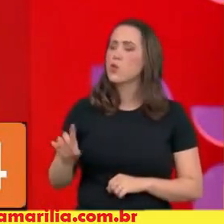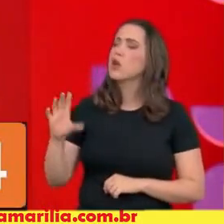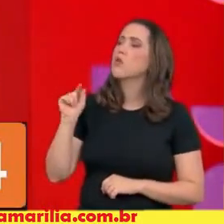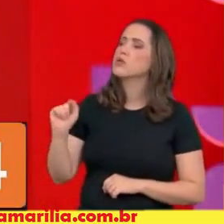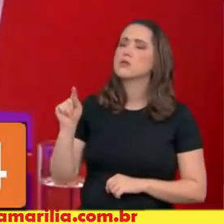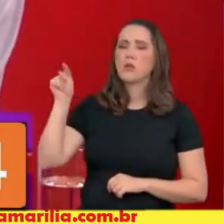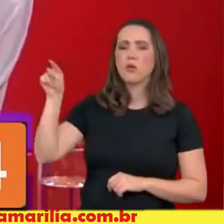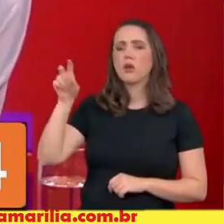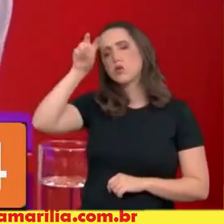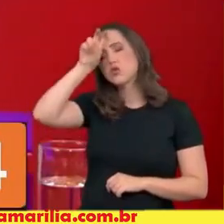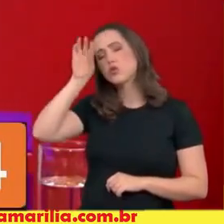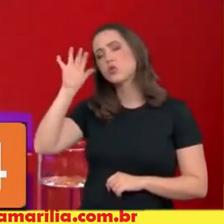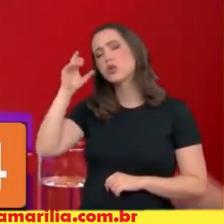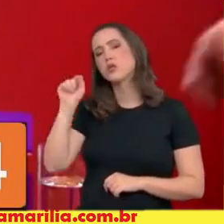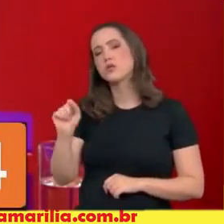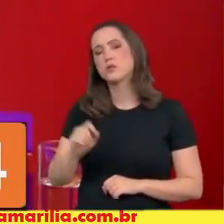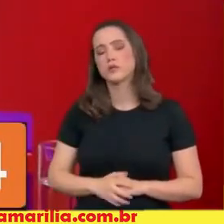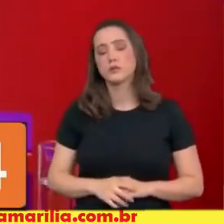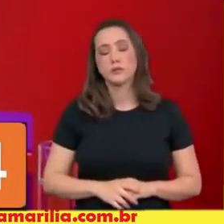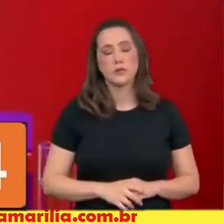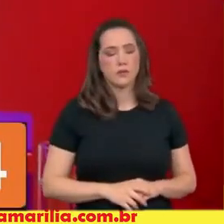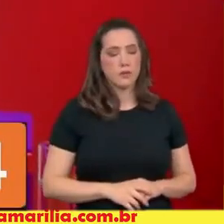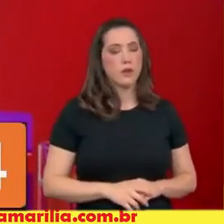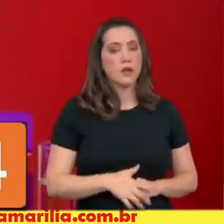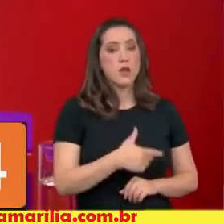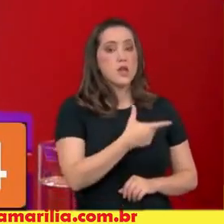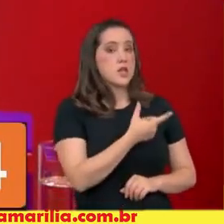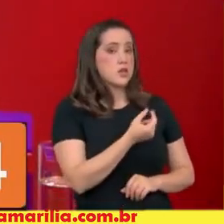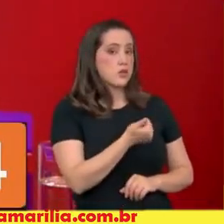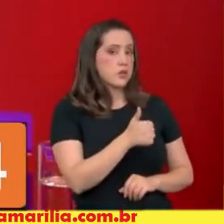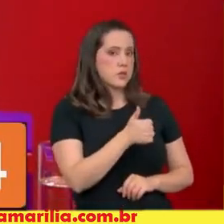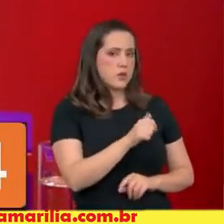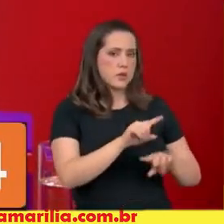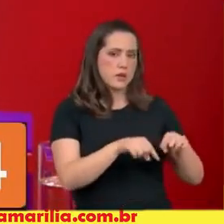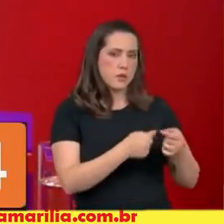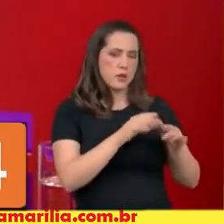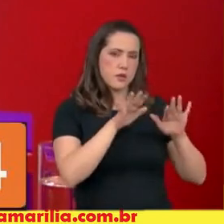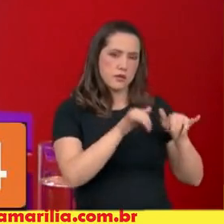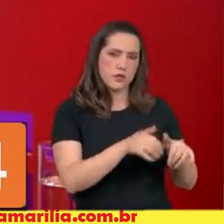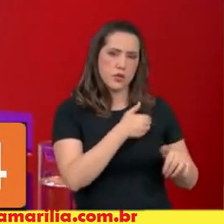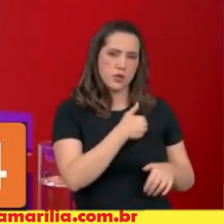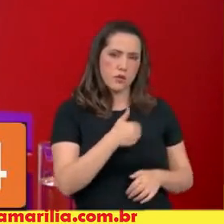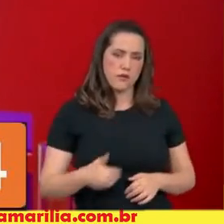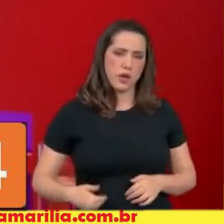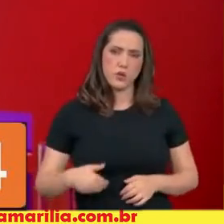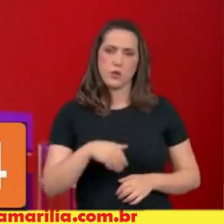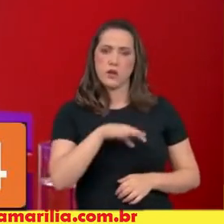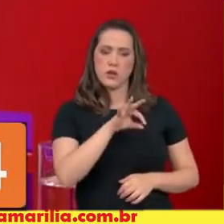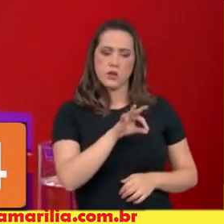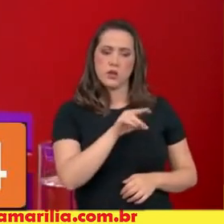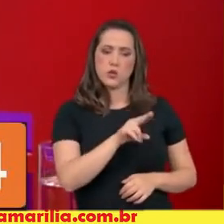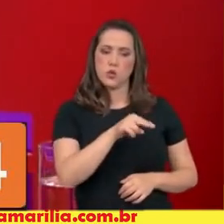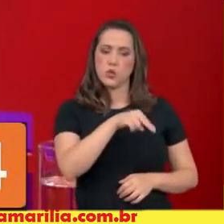foi assim, em 2011, depois do fim de um governo na Tunísia, grupos